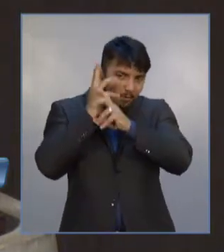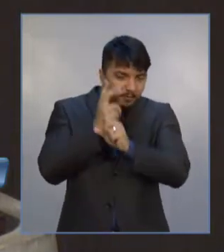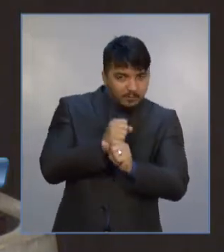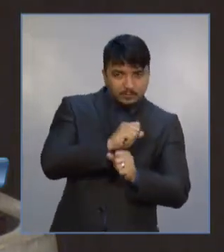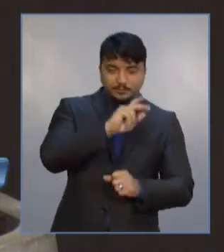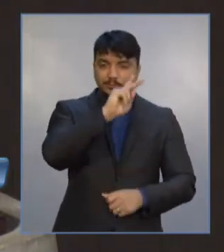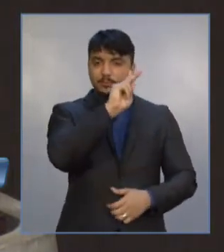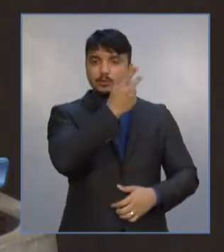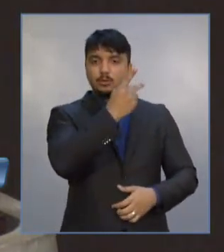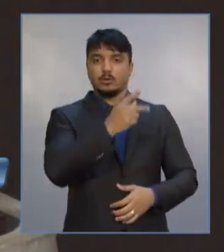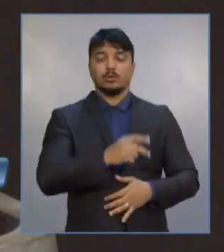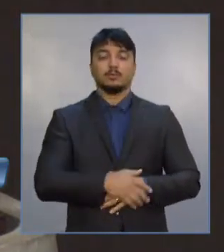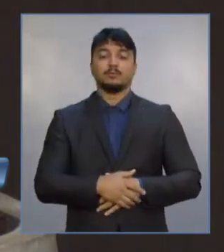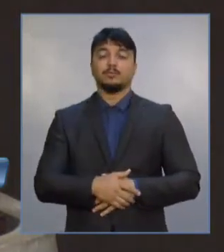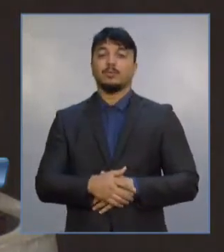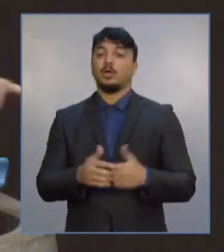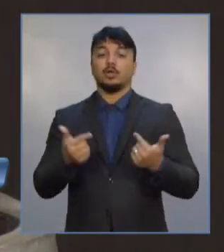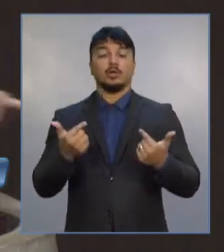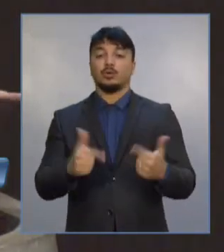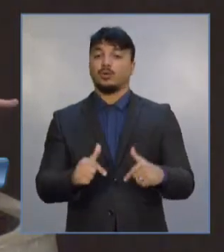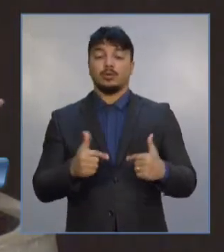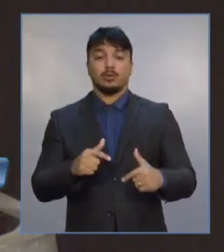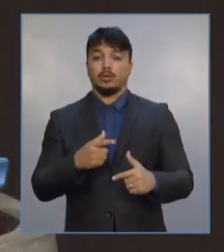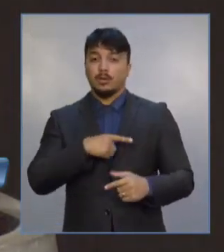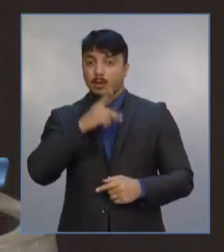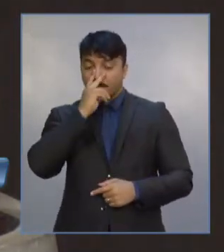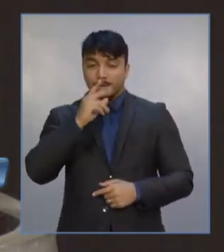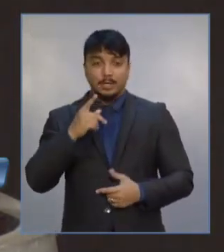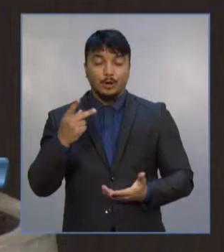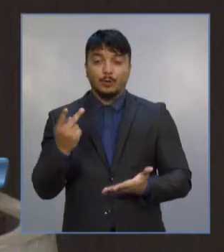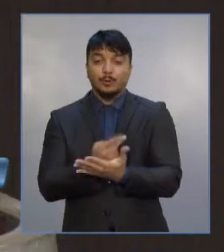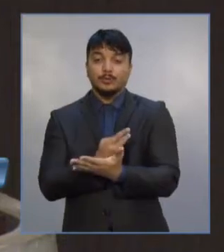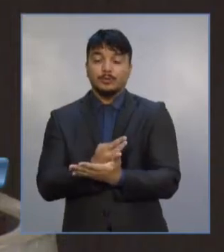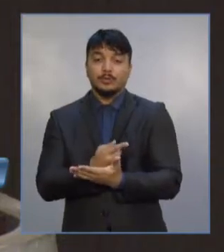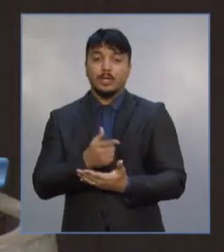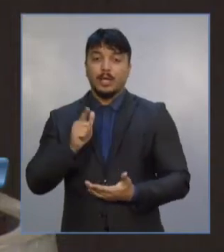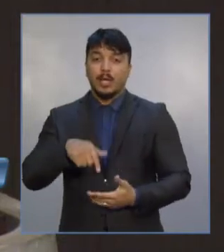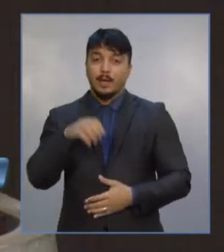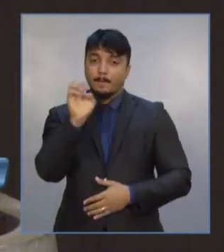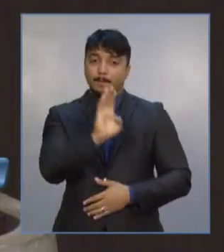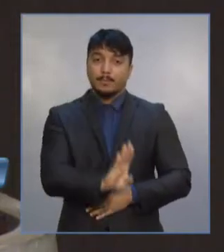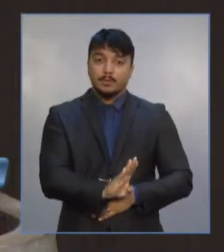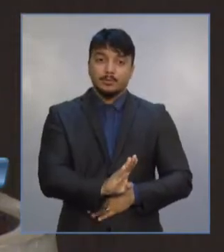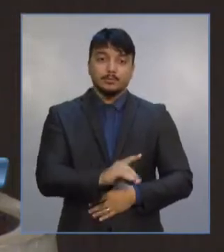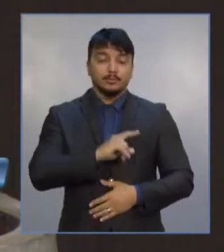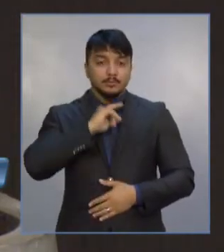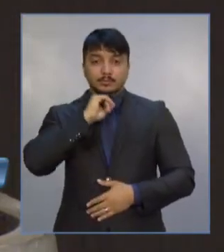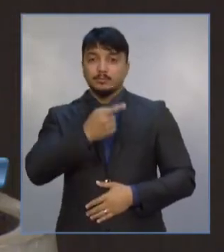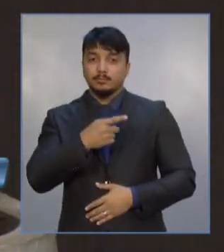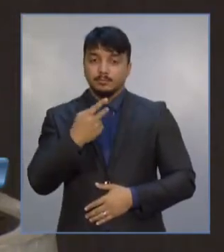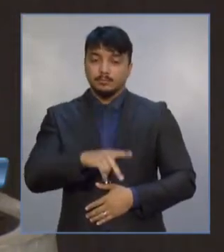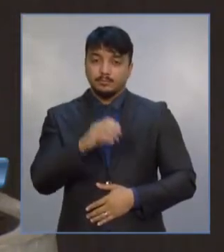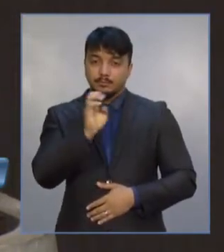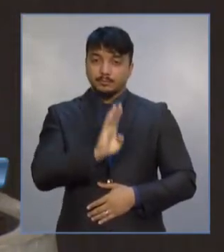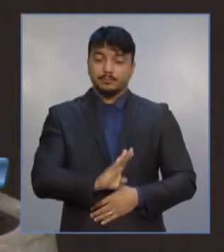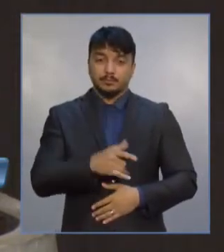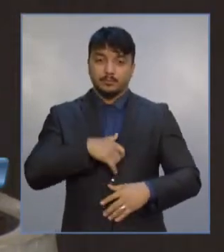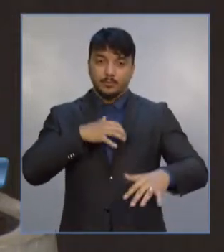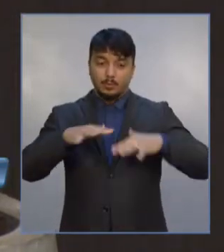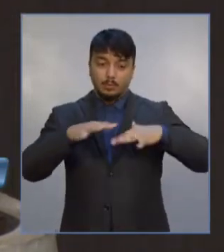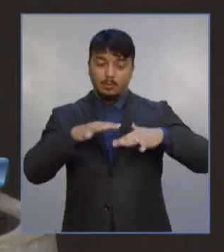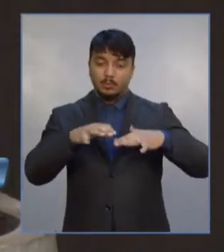histórico. Não havia qualquer possibilidade do Brasil, não havia qualquer